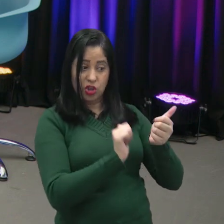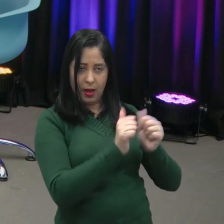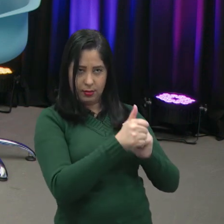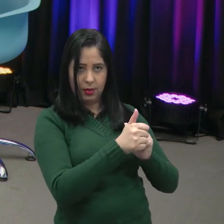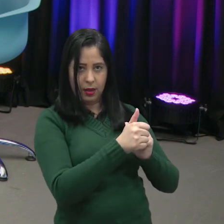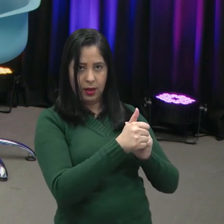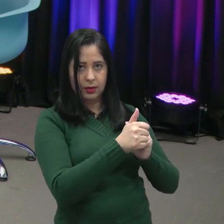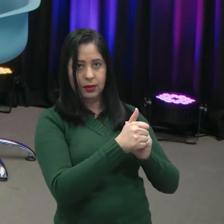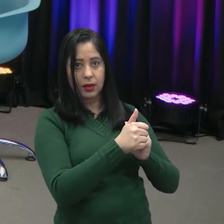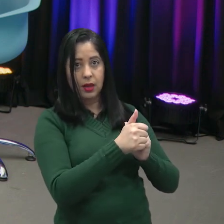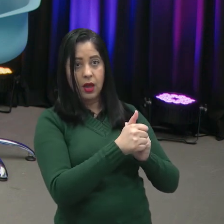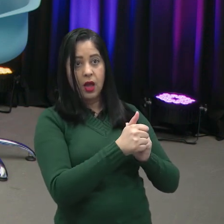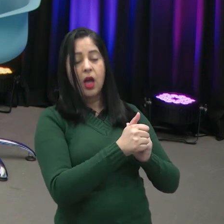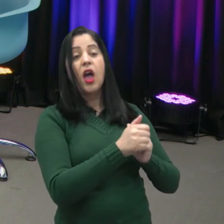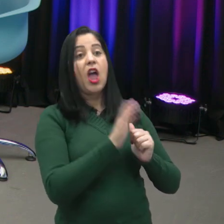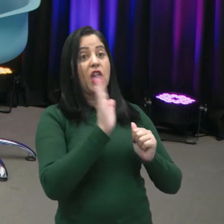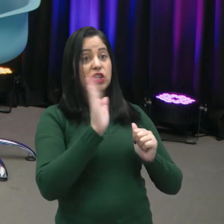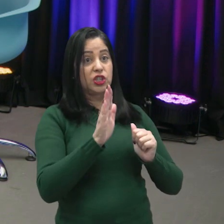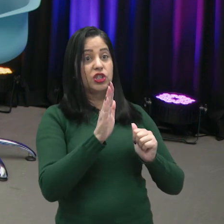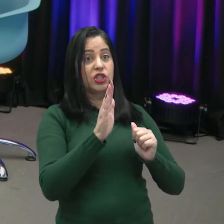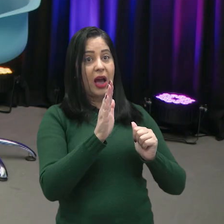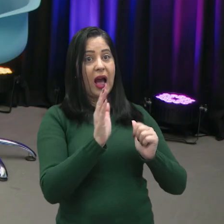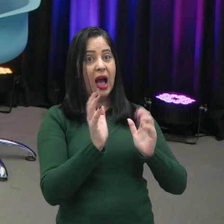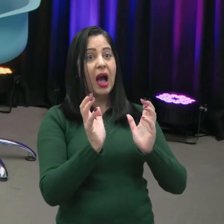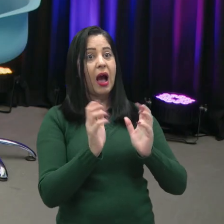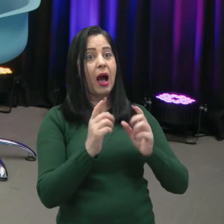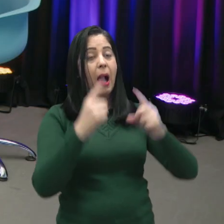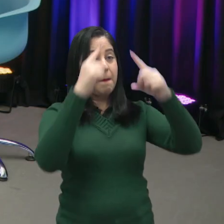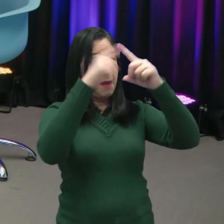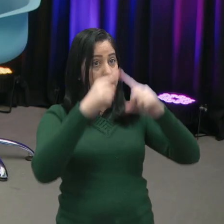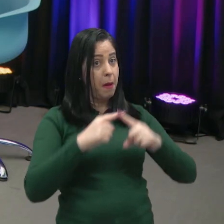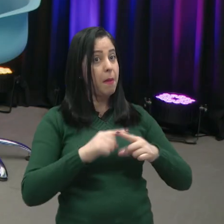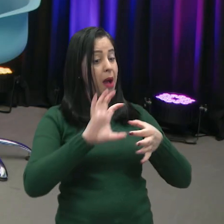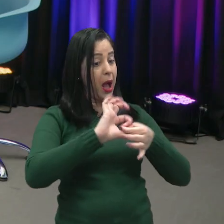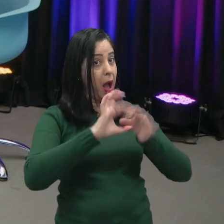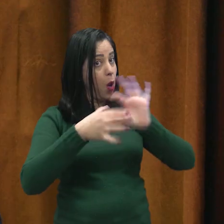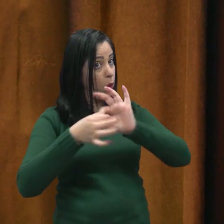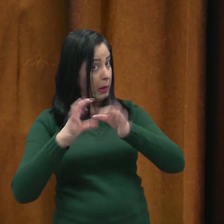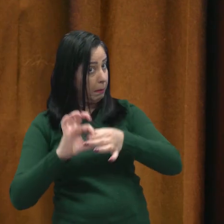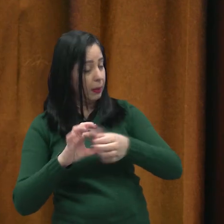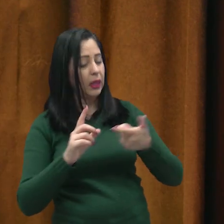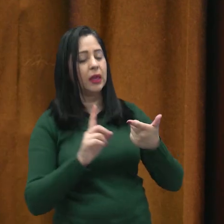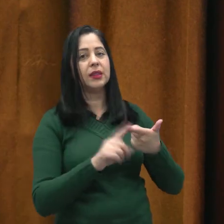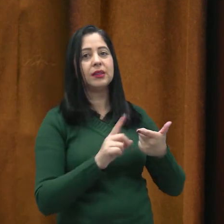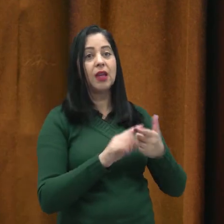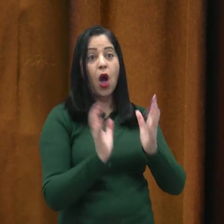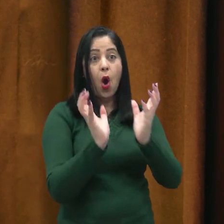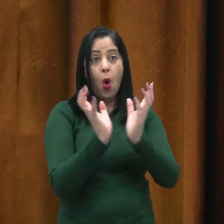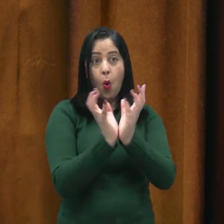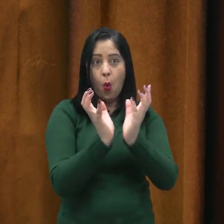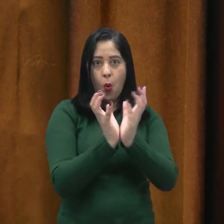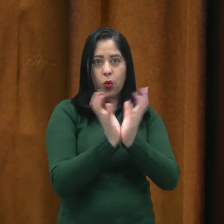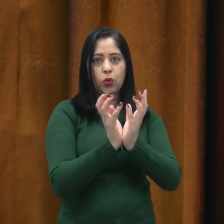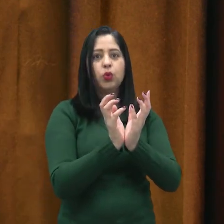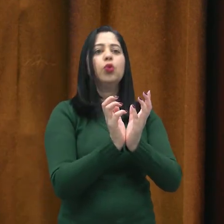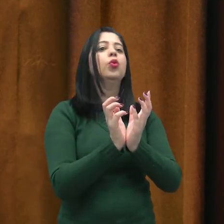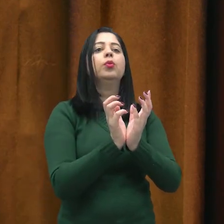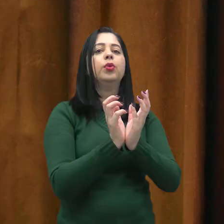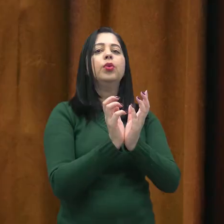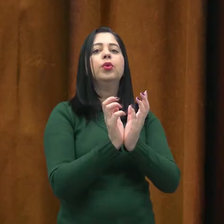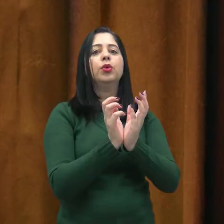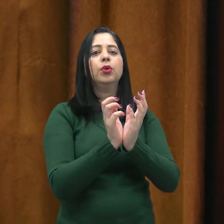Que hoje nós temos atletas que estão na seleção brasileira, disputaram as Olimpíadas. Tem a nossa equipe de wrestling